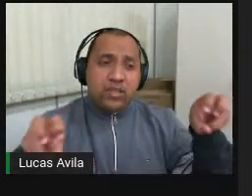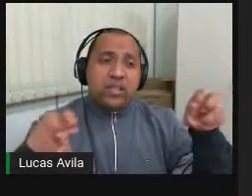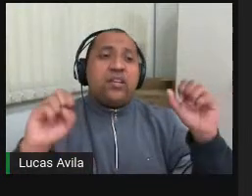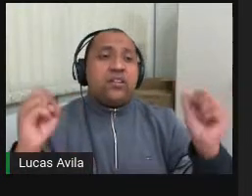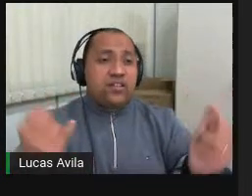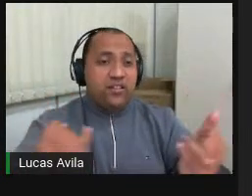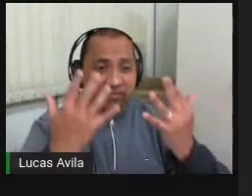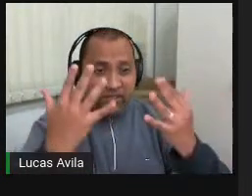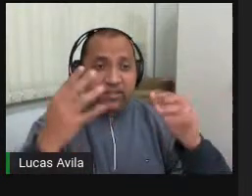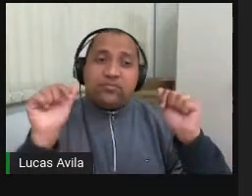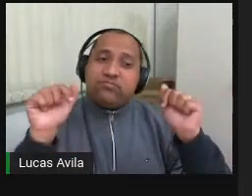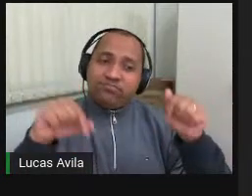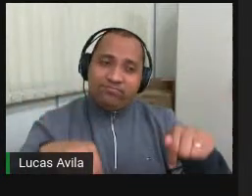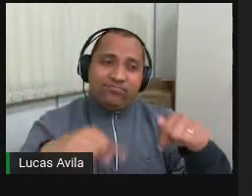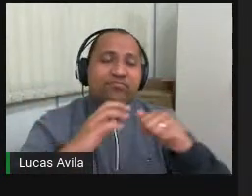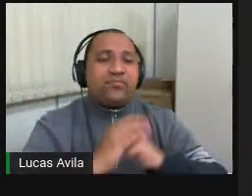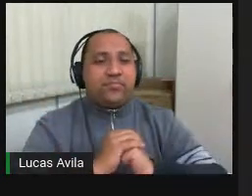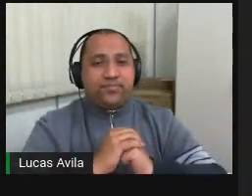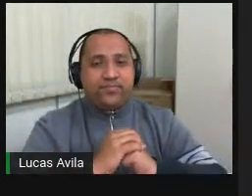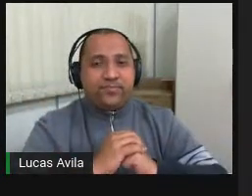solenidade,